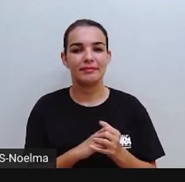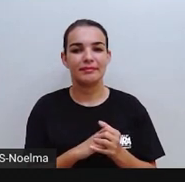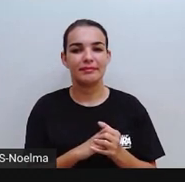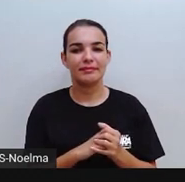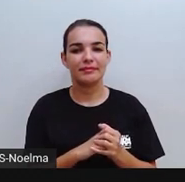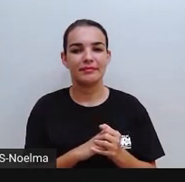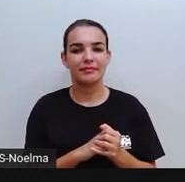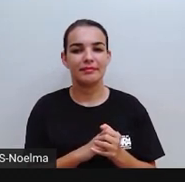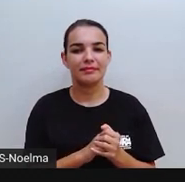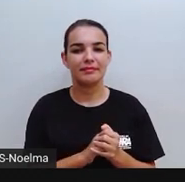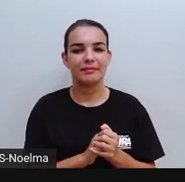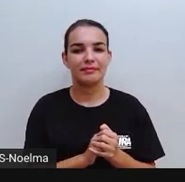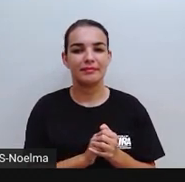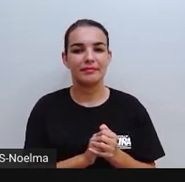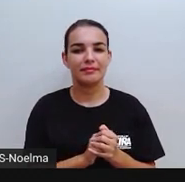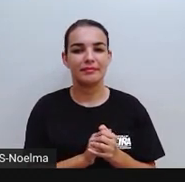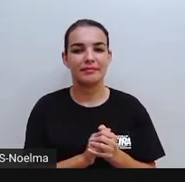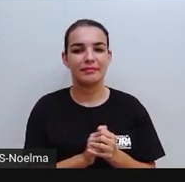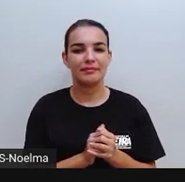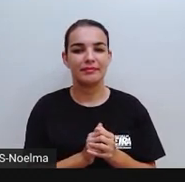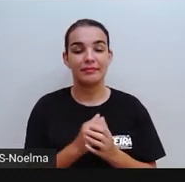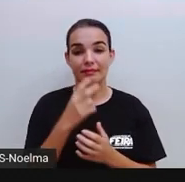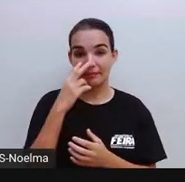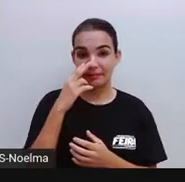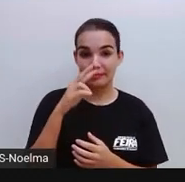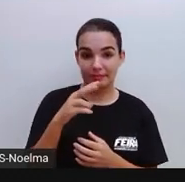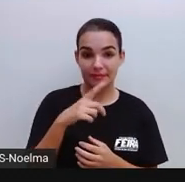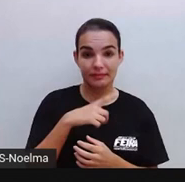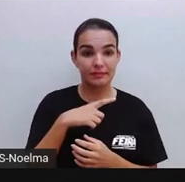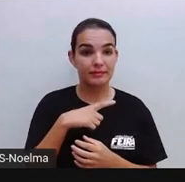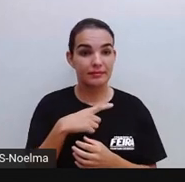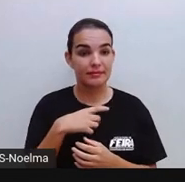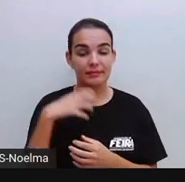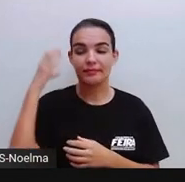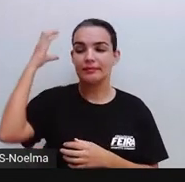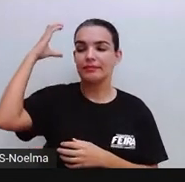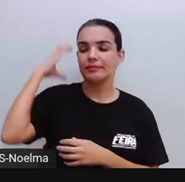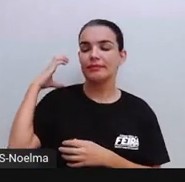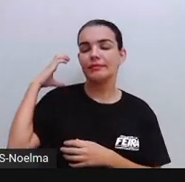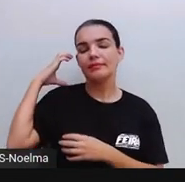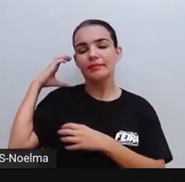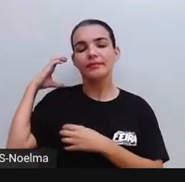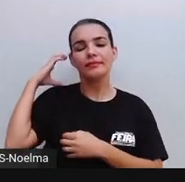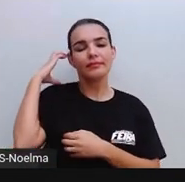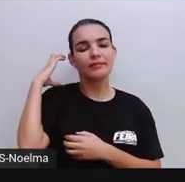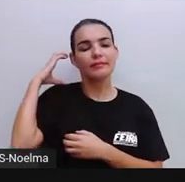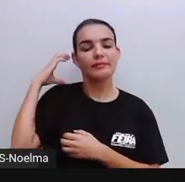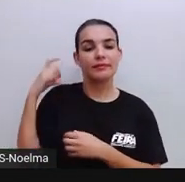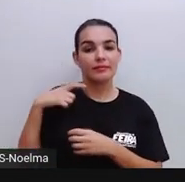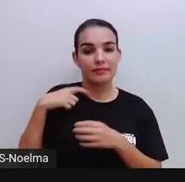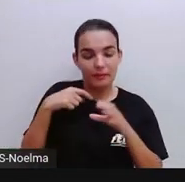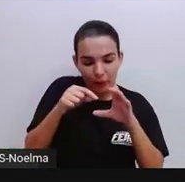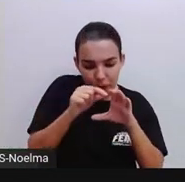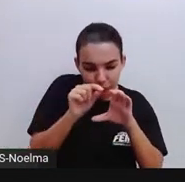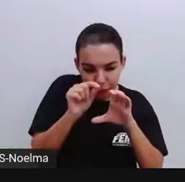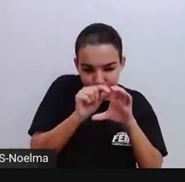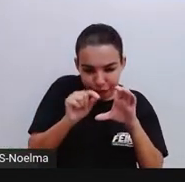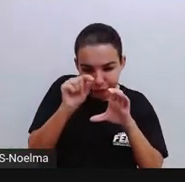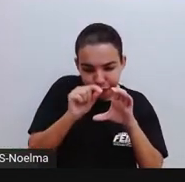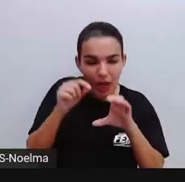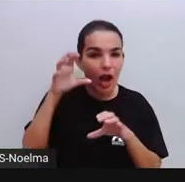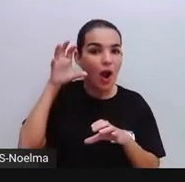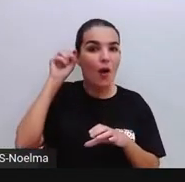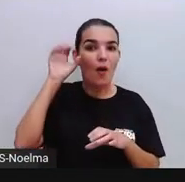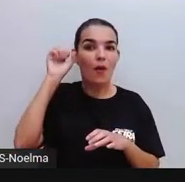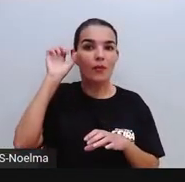tá a Rádio Sociedade Então são rádios aí que a gente e sintoniza para